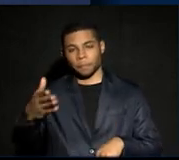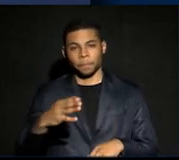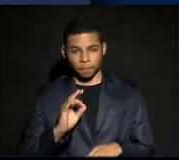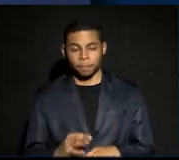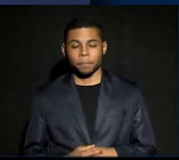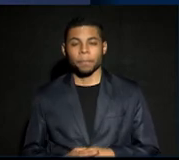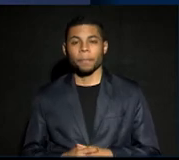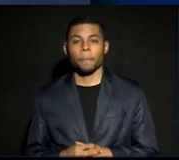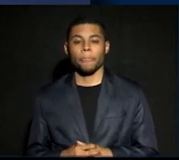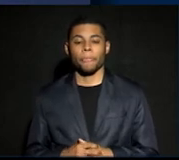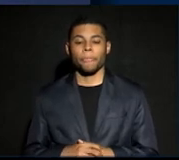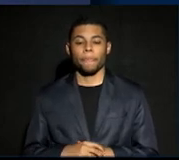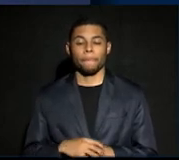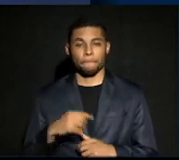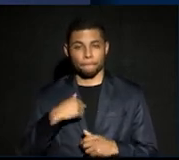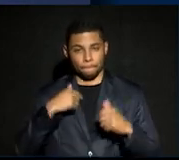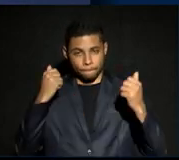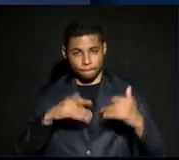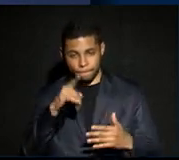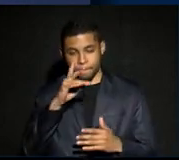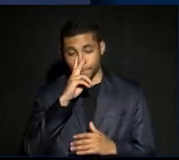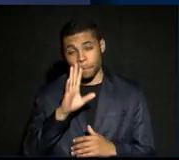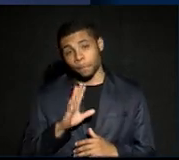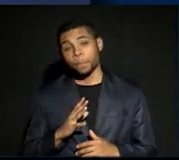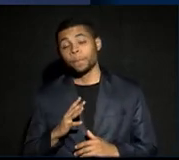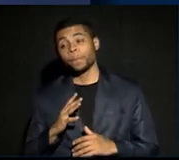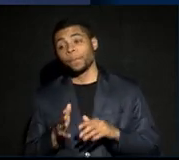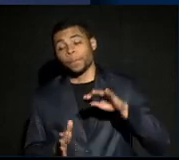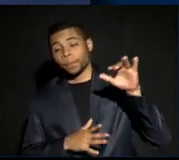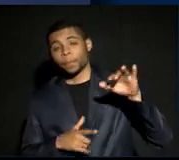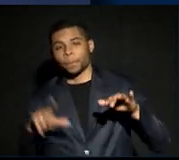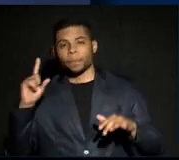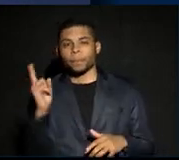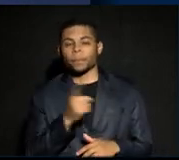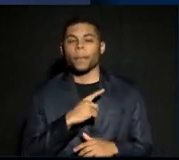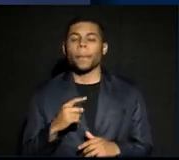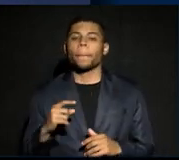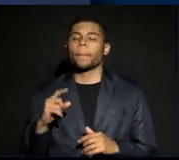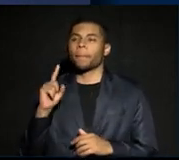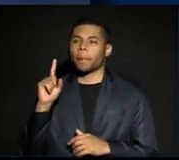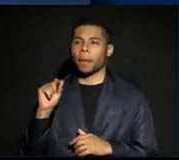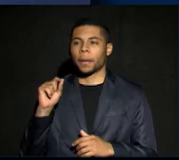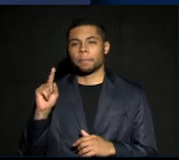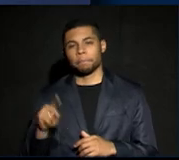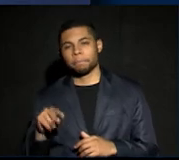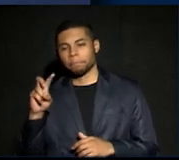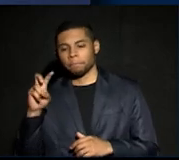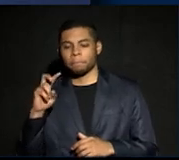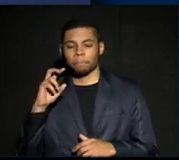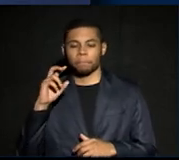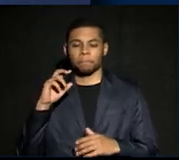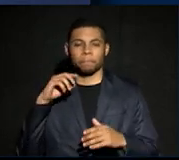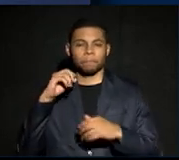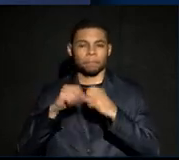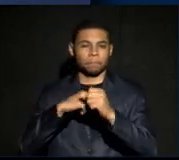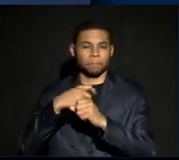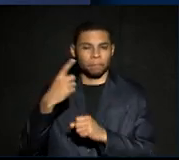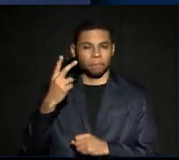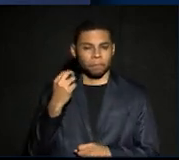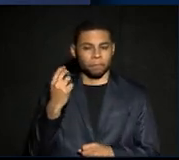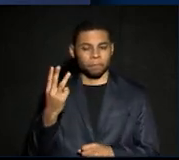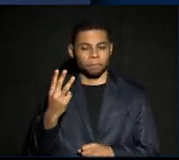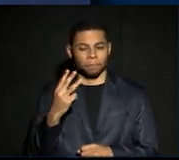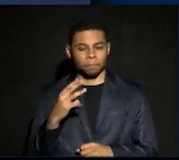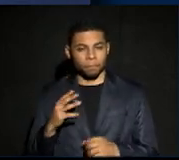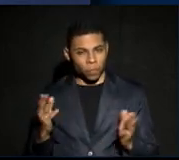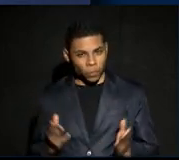Tá? Dito isso, acho que nas projeções, a gente, com 10,5 ao final de 23, no mundo de hoje, a gente